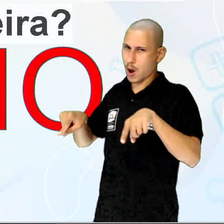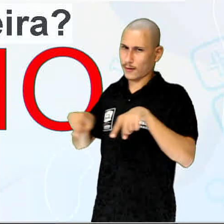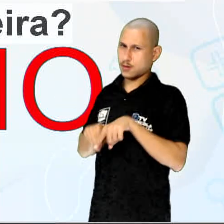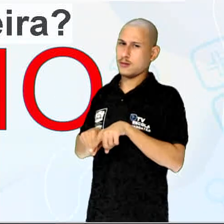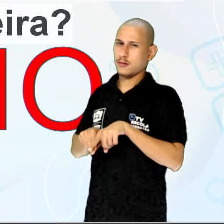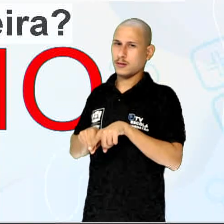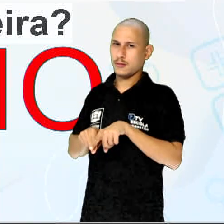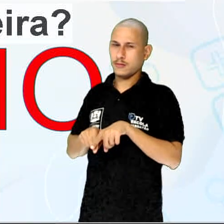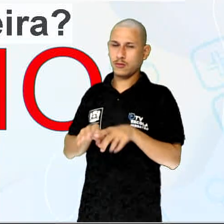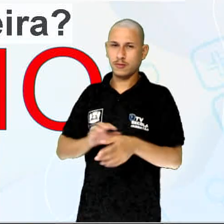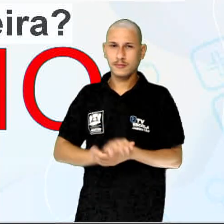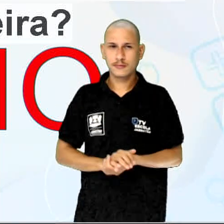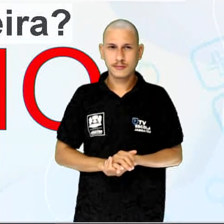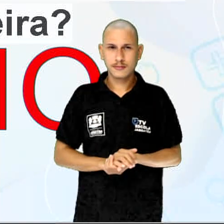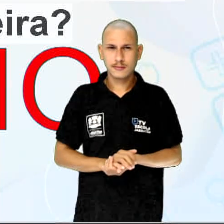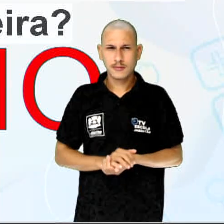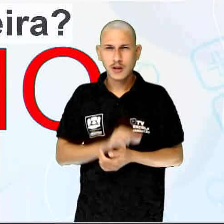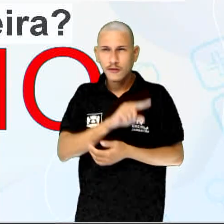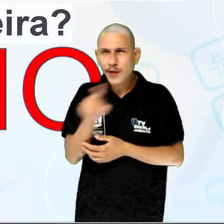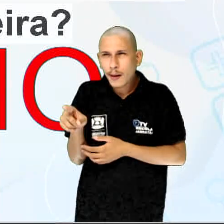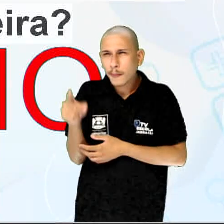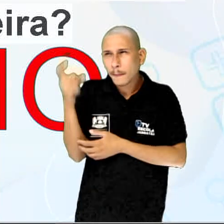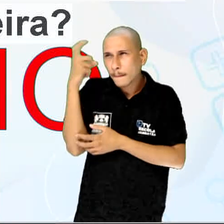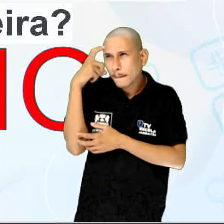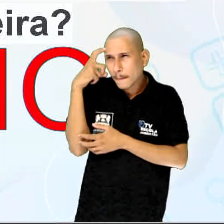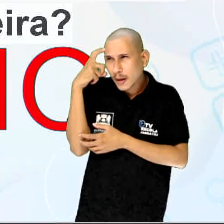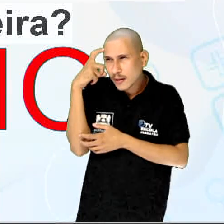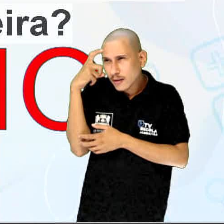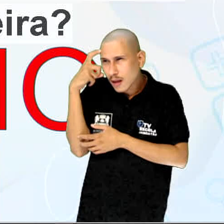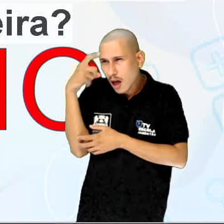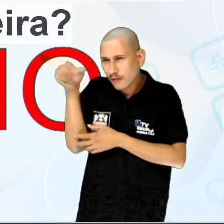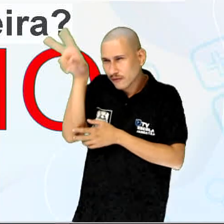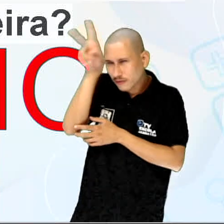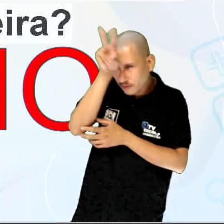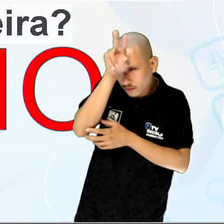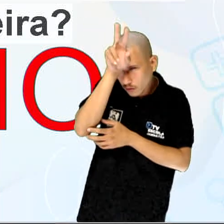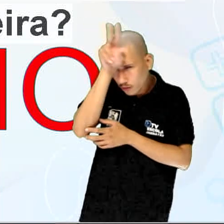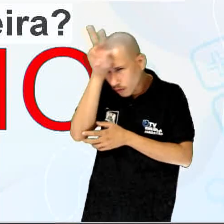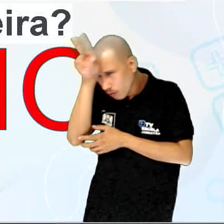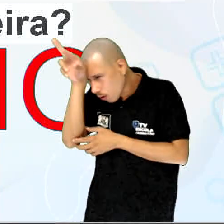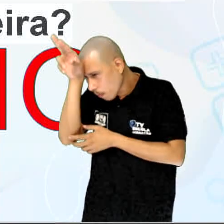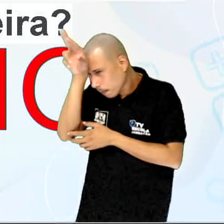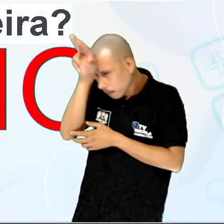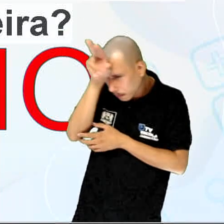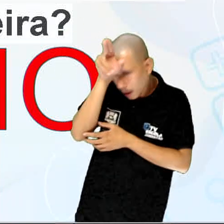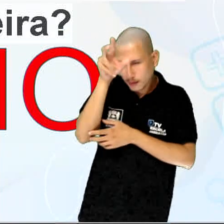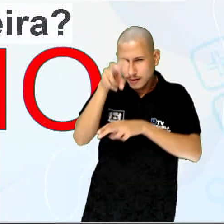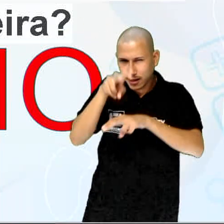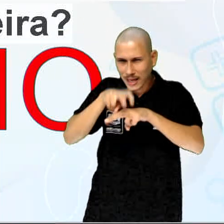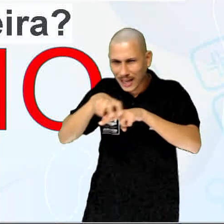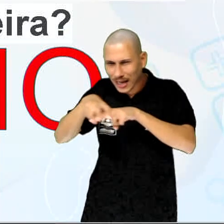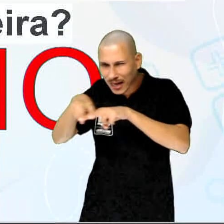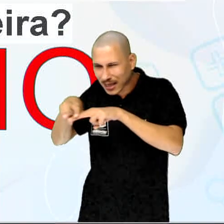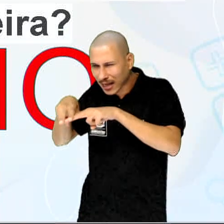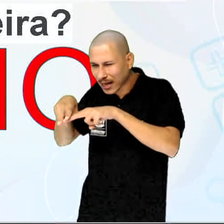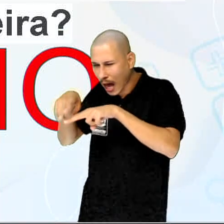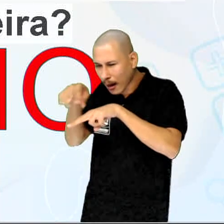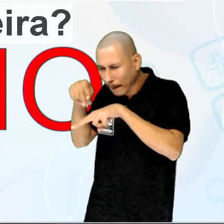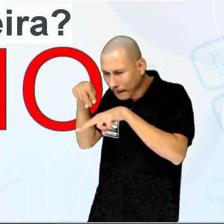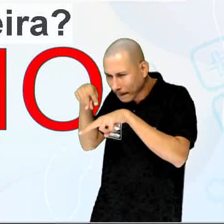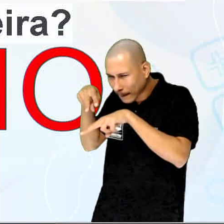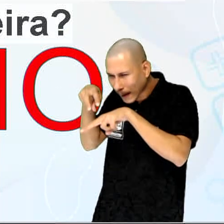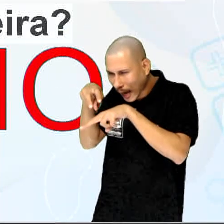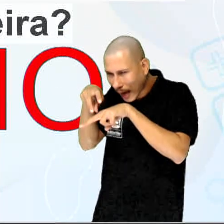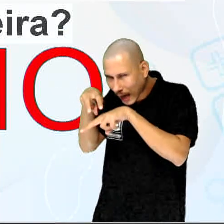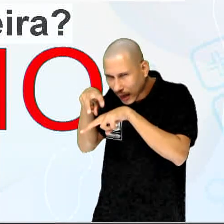né? Suponhamos que uma formiga, partindo de um dos cantos da cadeira, andou 80 centímetros para